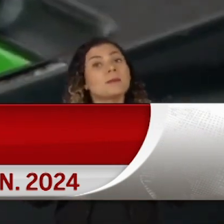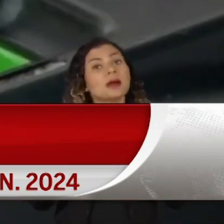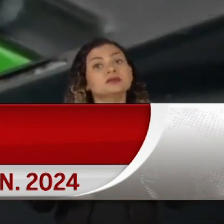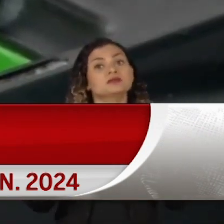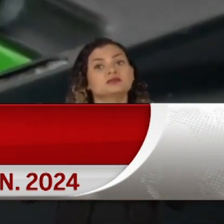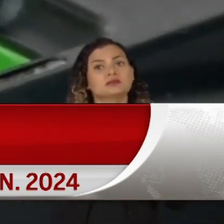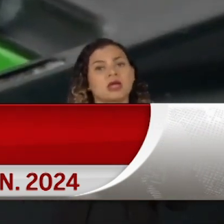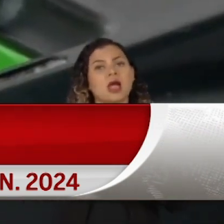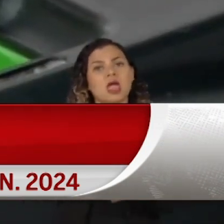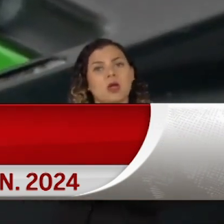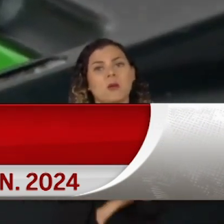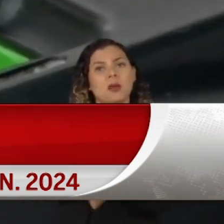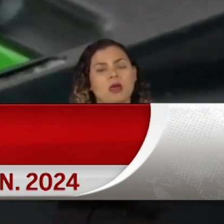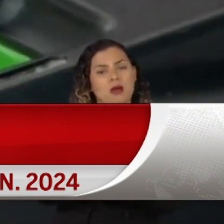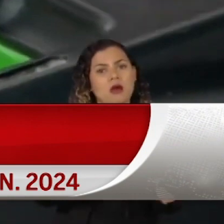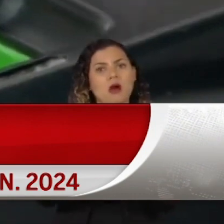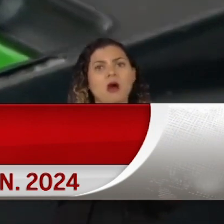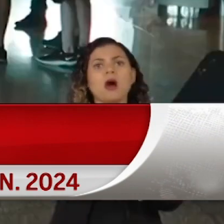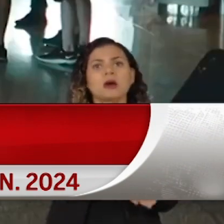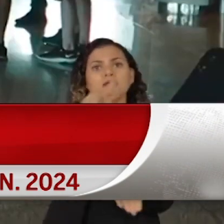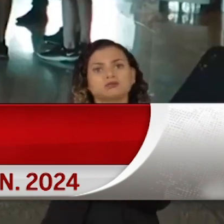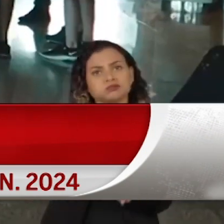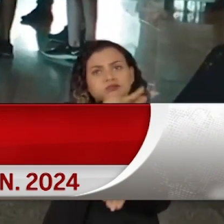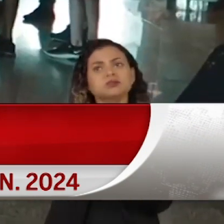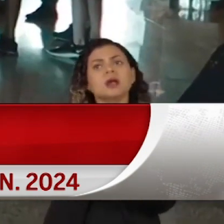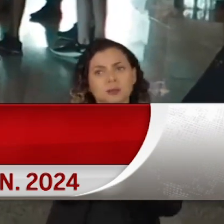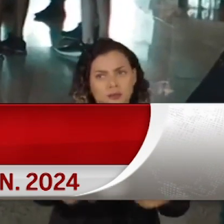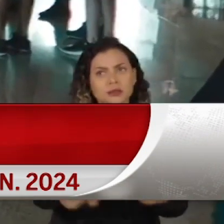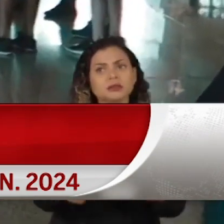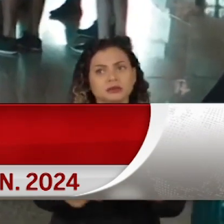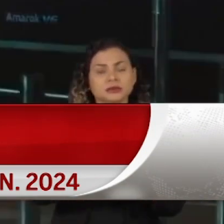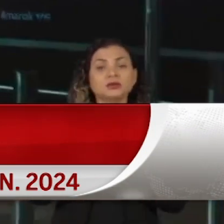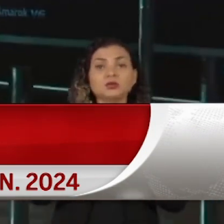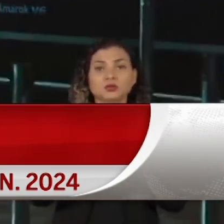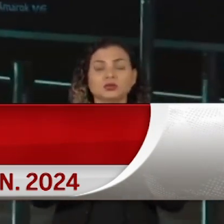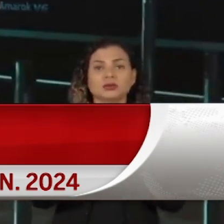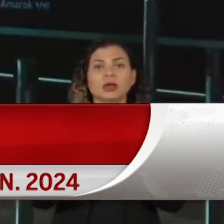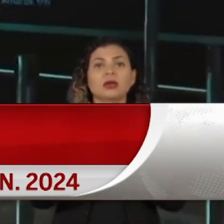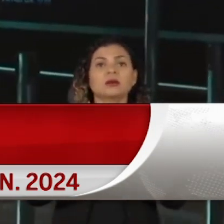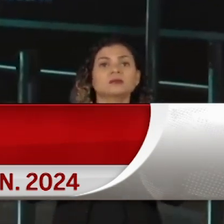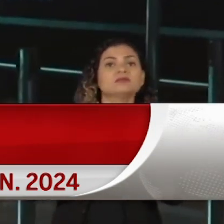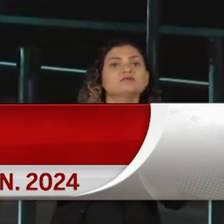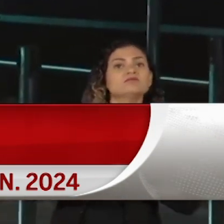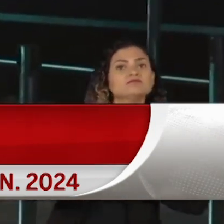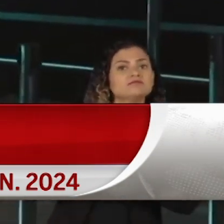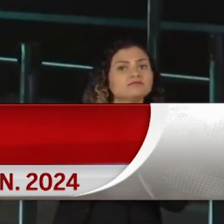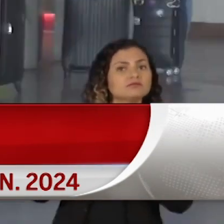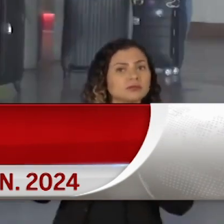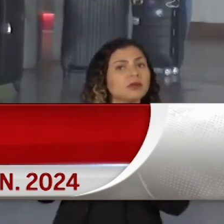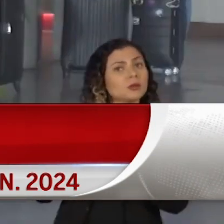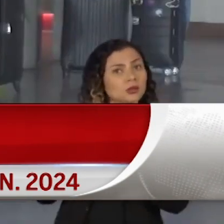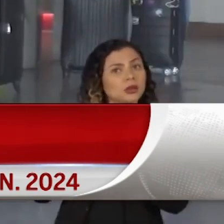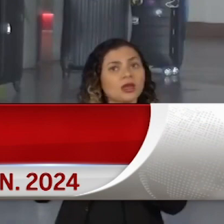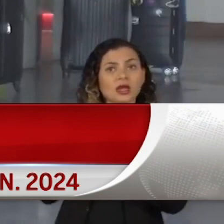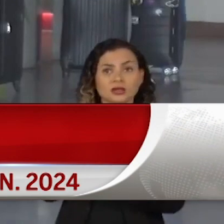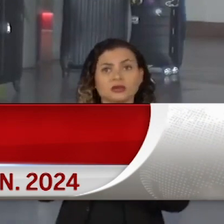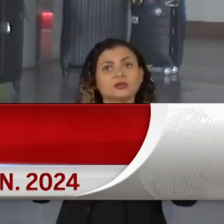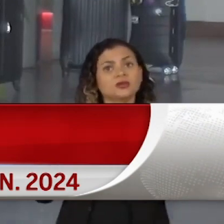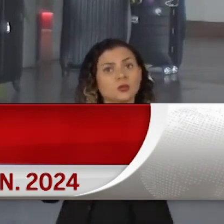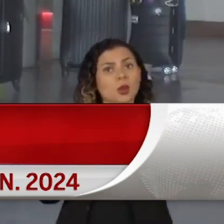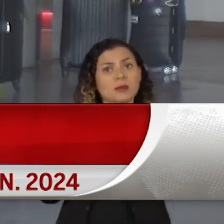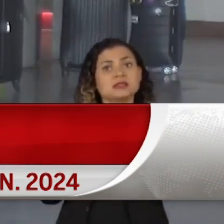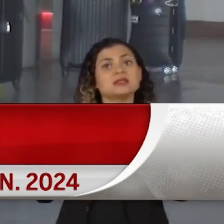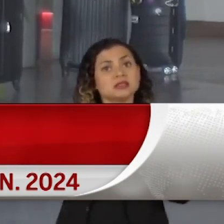ao país sem do do Canadá Originalmente a entrada com visto seria obrigatoria já no dia 1 de Outubro também os